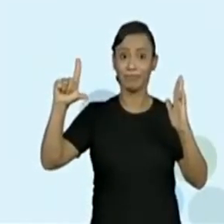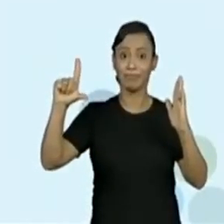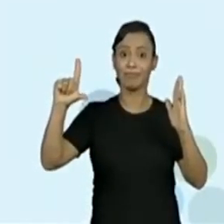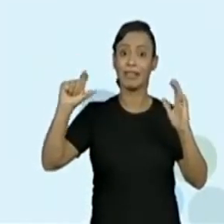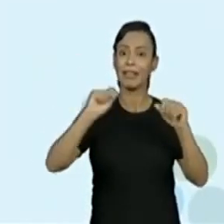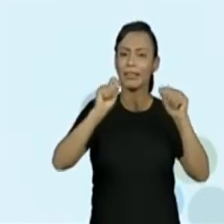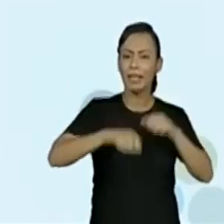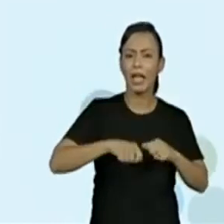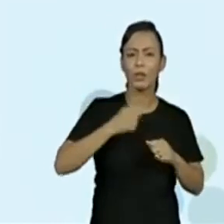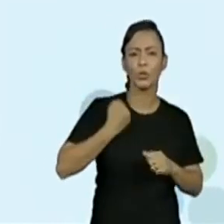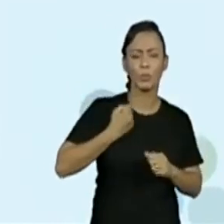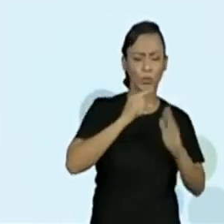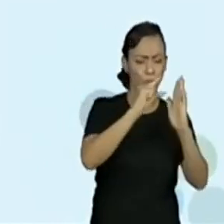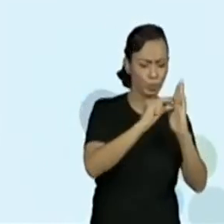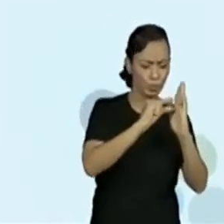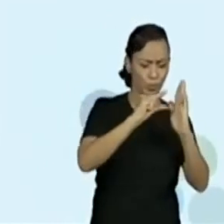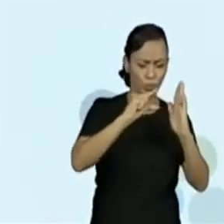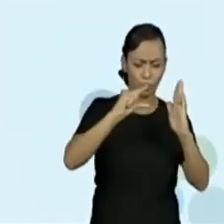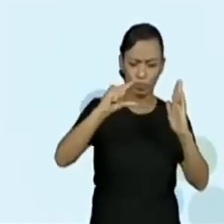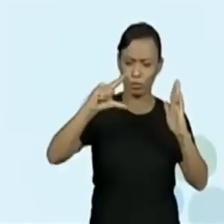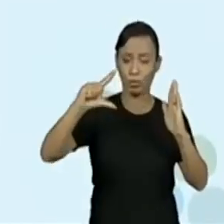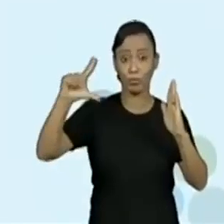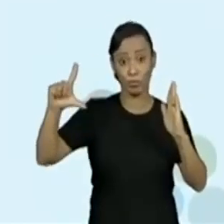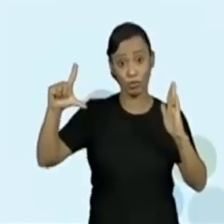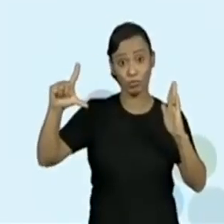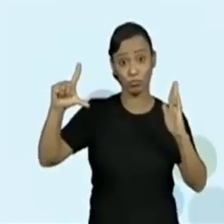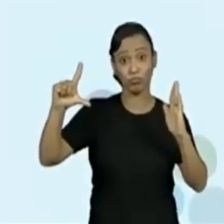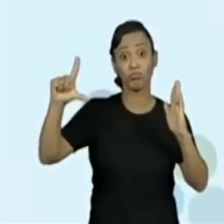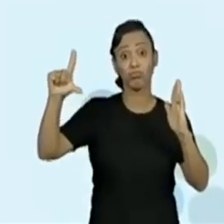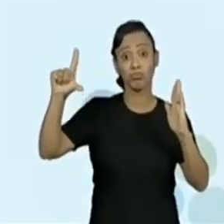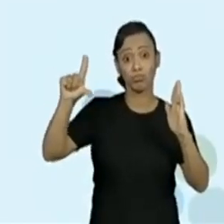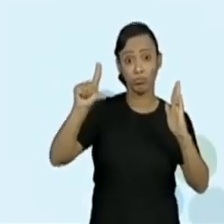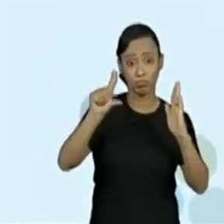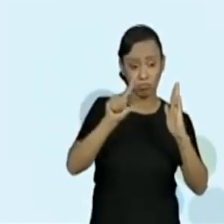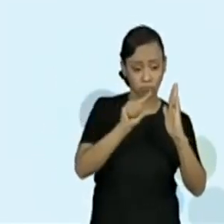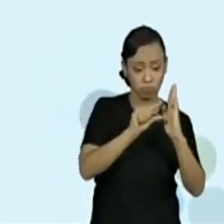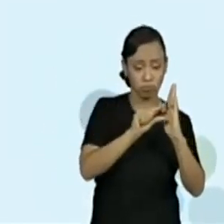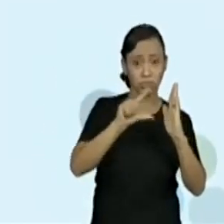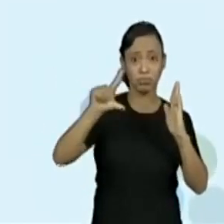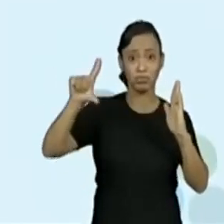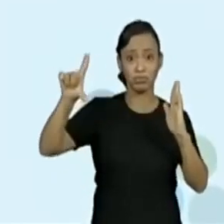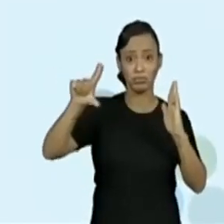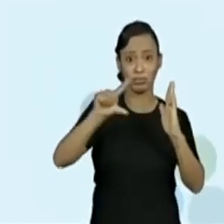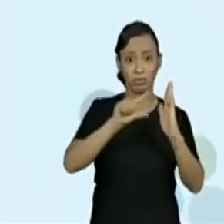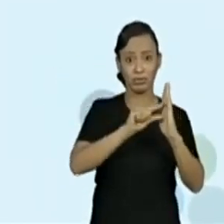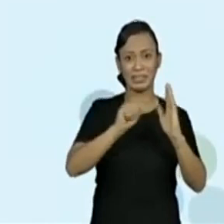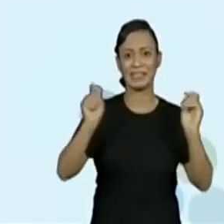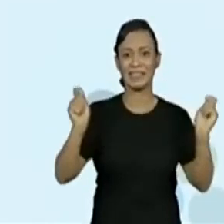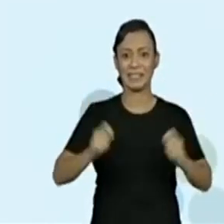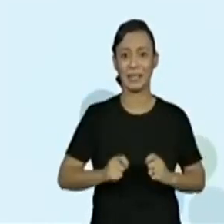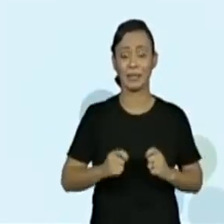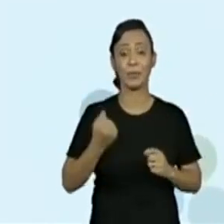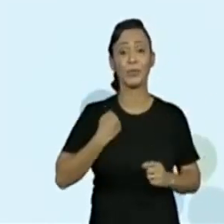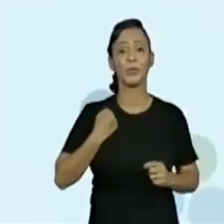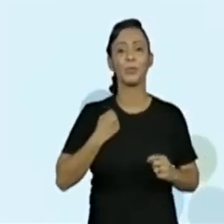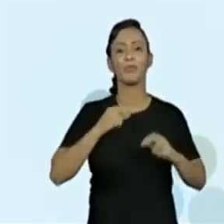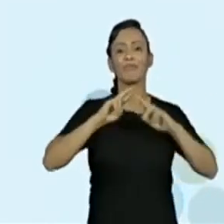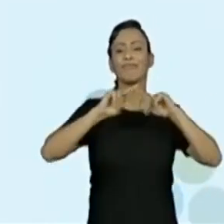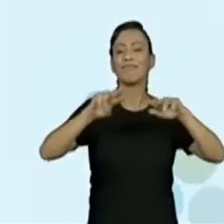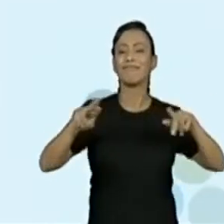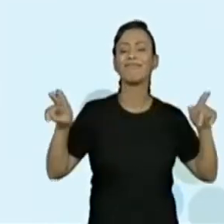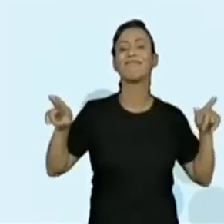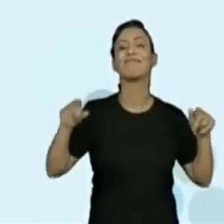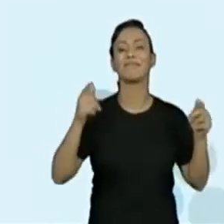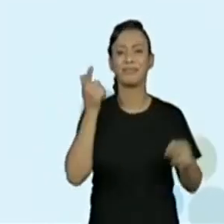ou seja, do menor para o maior, ou decrescente, do maior para o